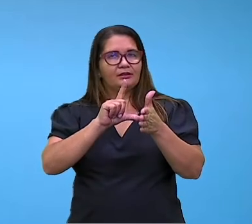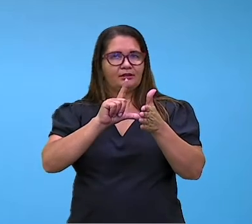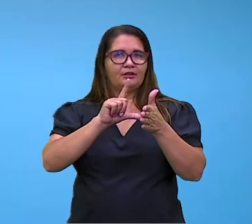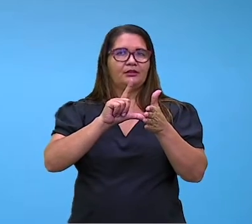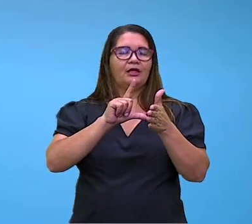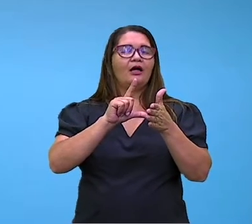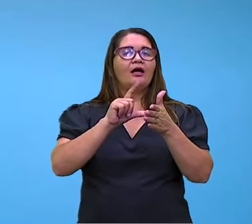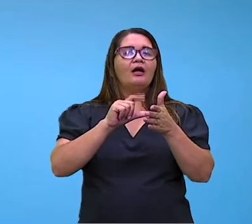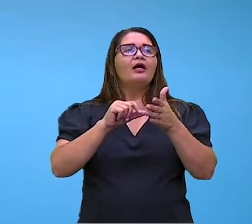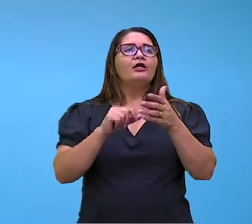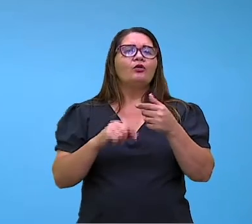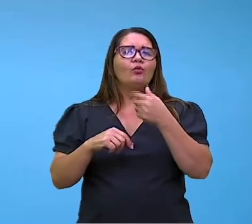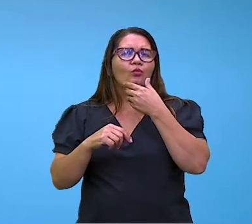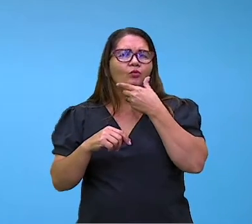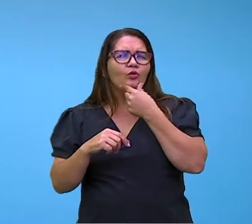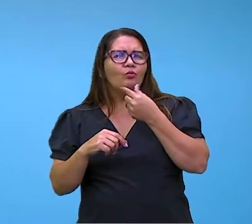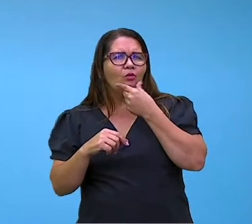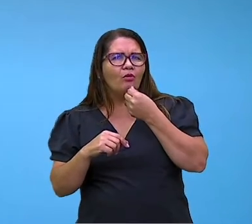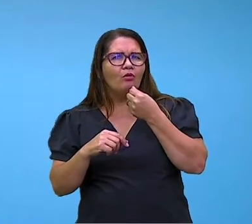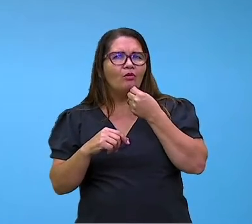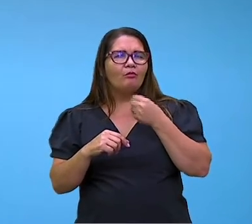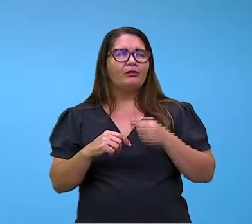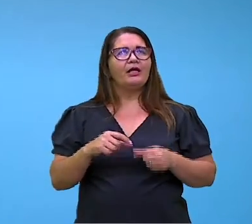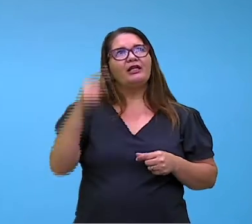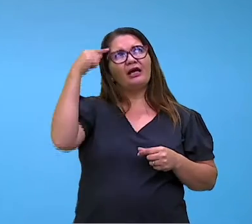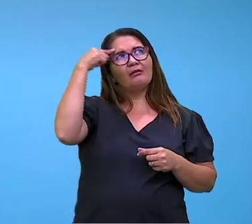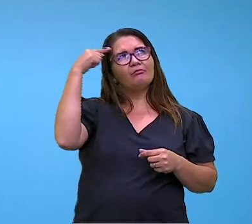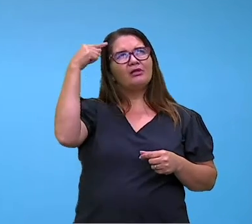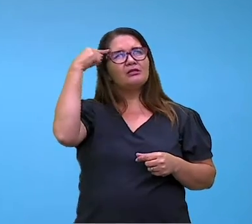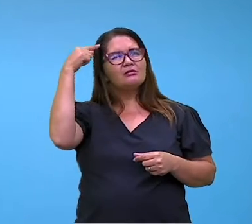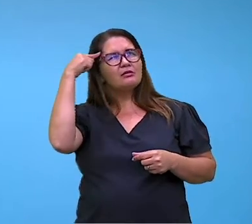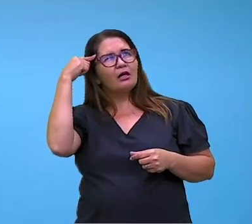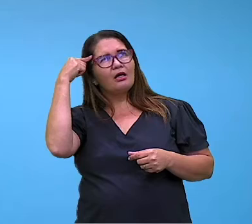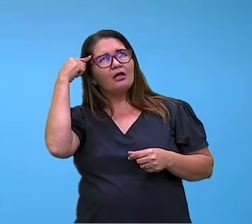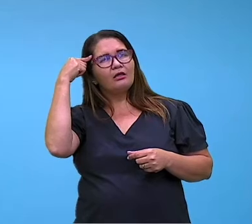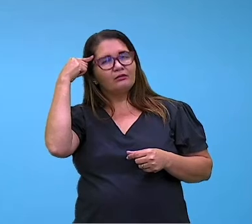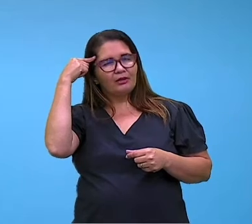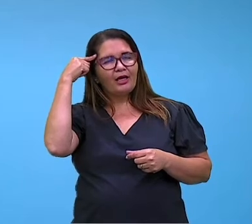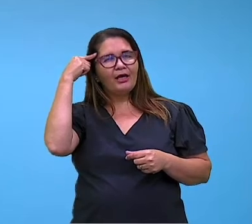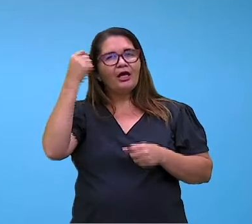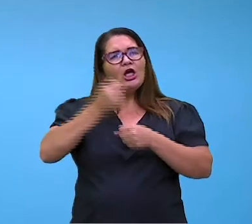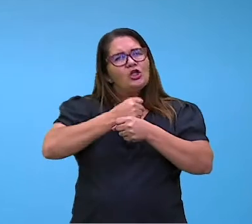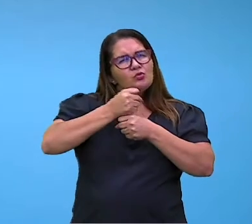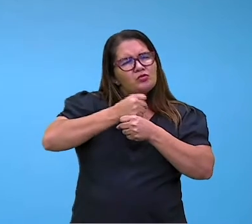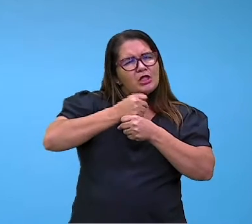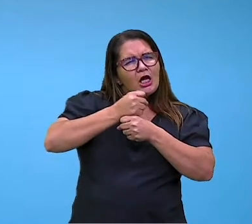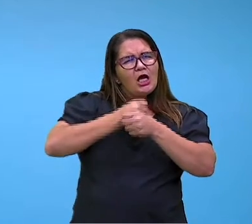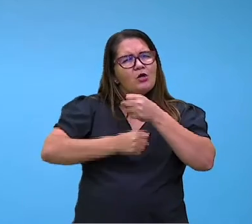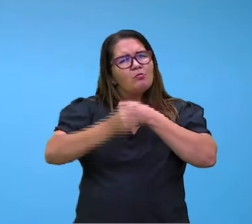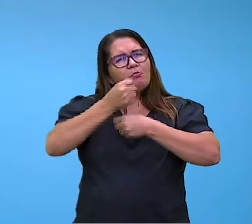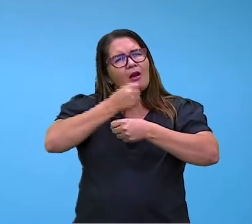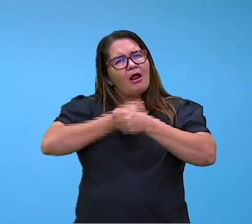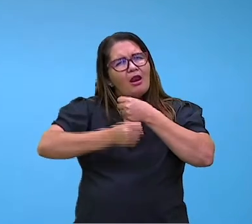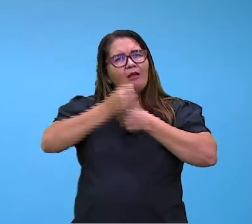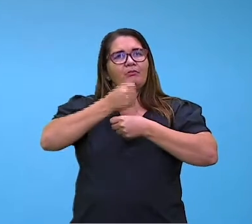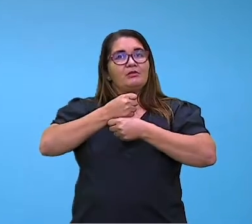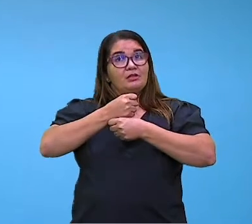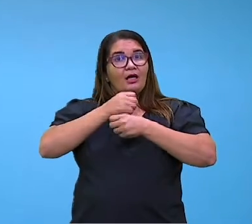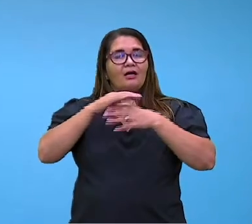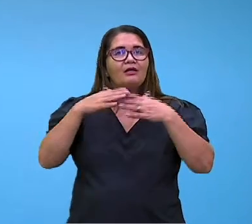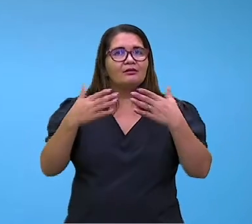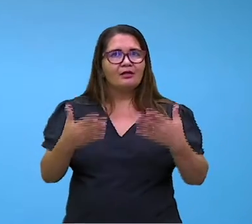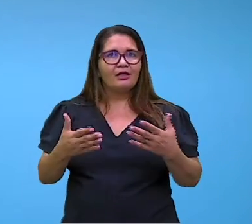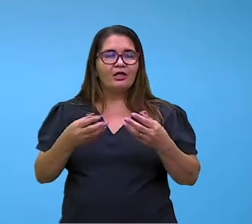olhasse todos esses anos, né? Passa later, that you realize you actually